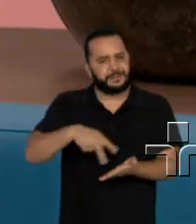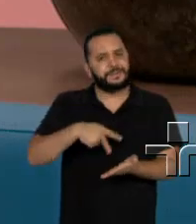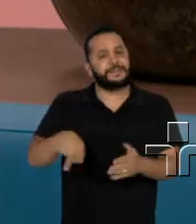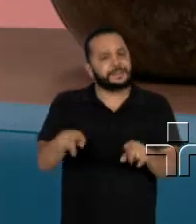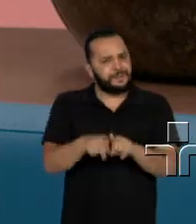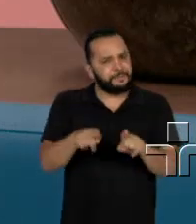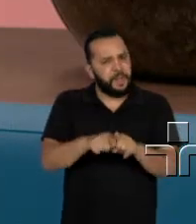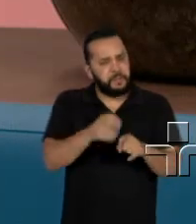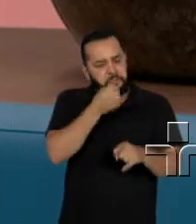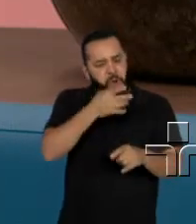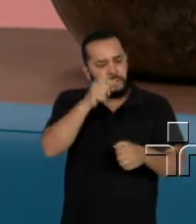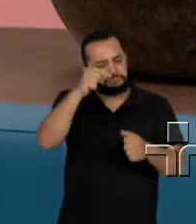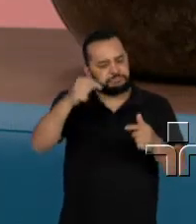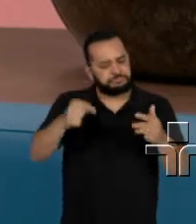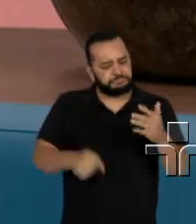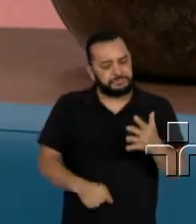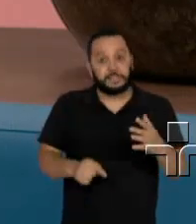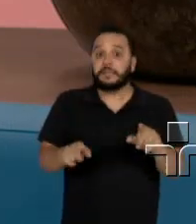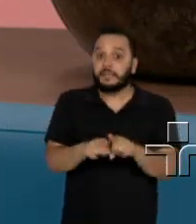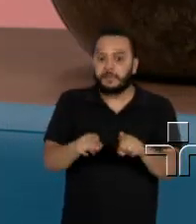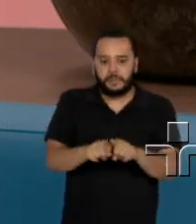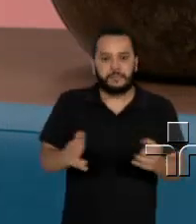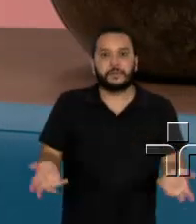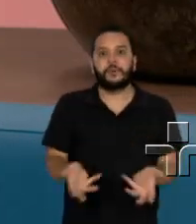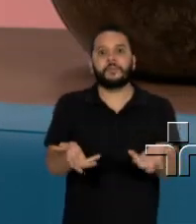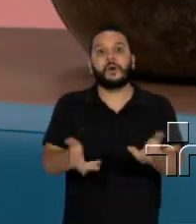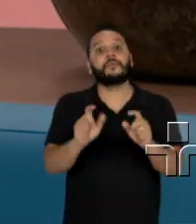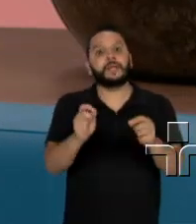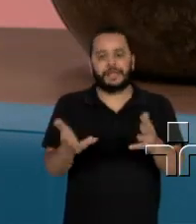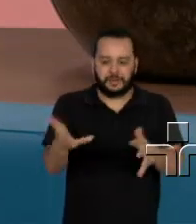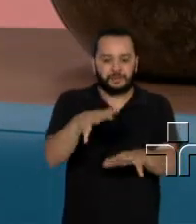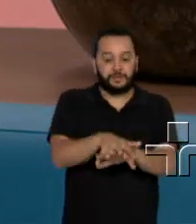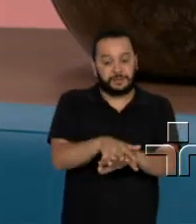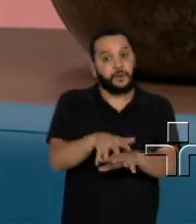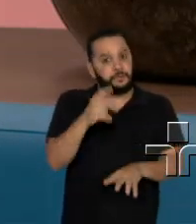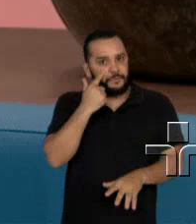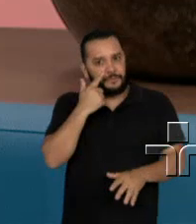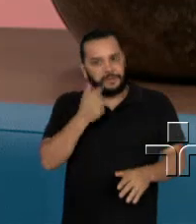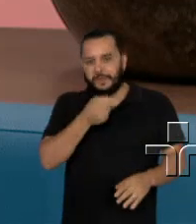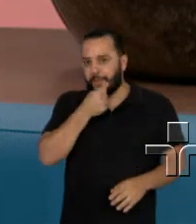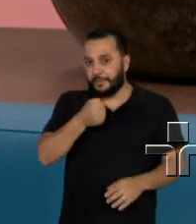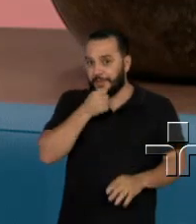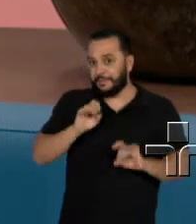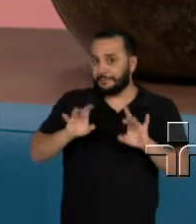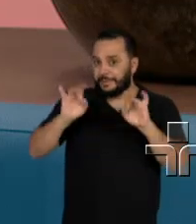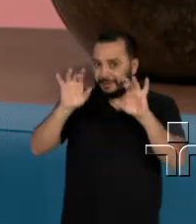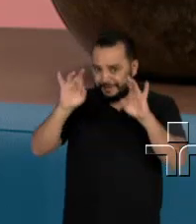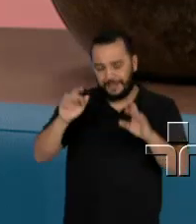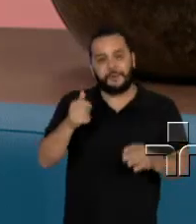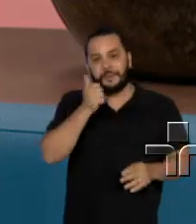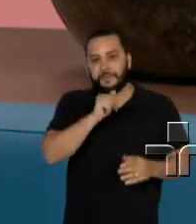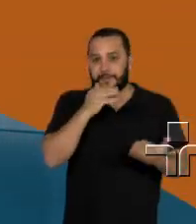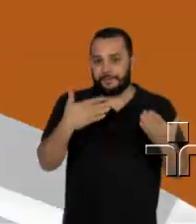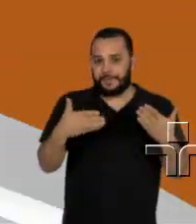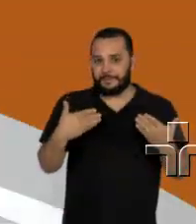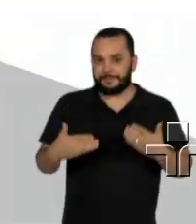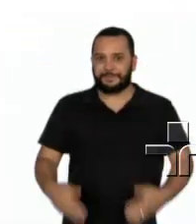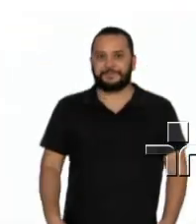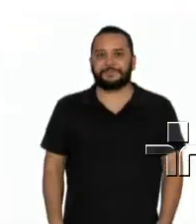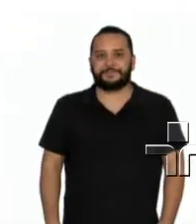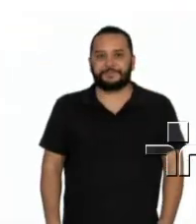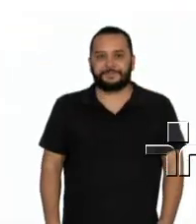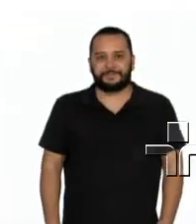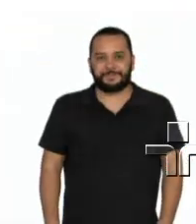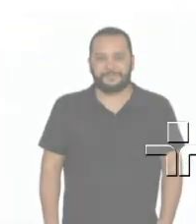benefícios ela também promove a inclusão é o que nós vamos ver na reportagem especial do papo de mãe